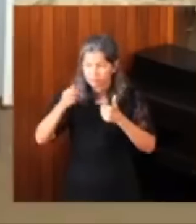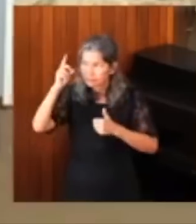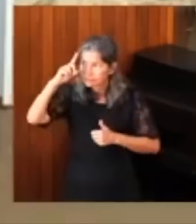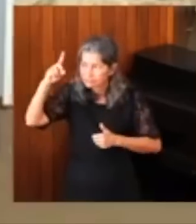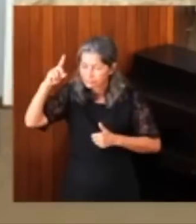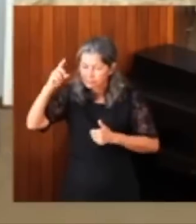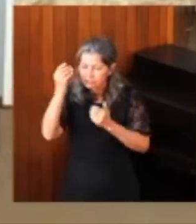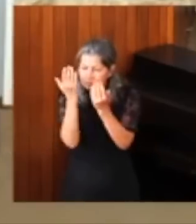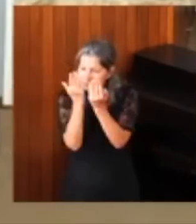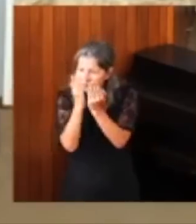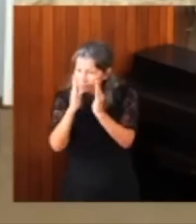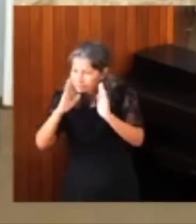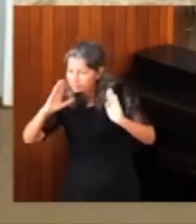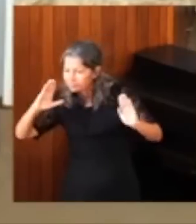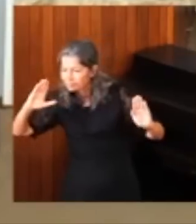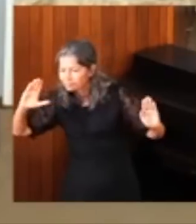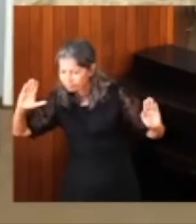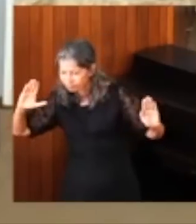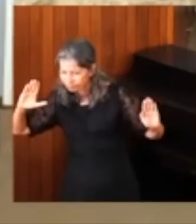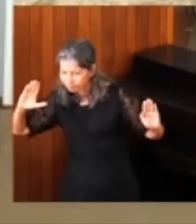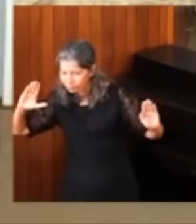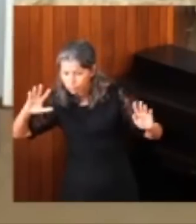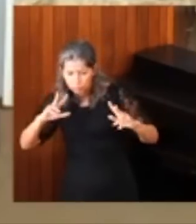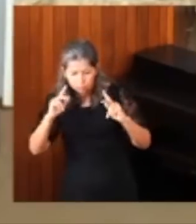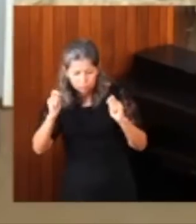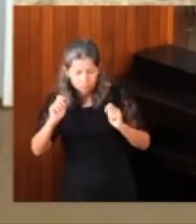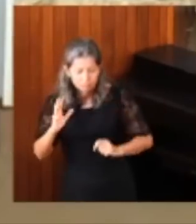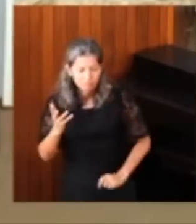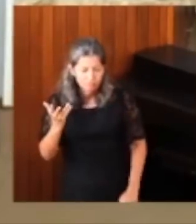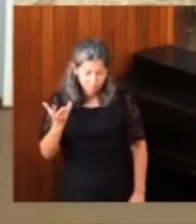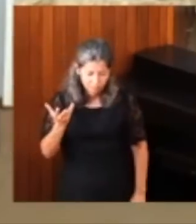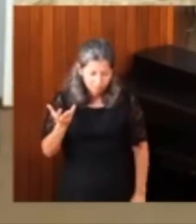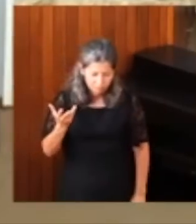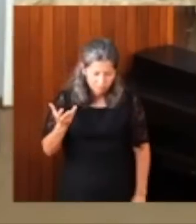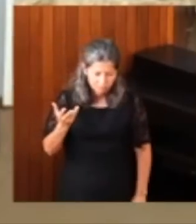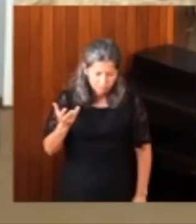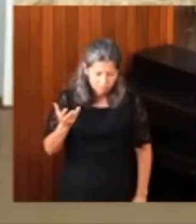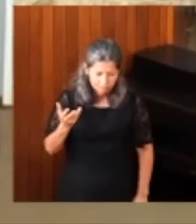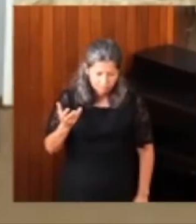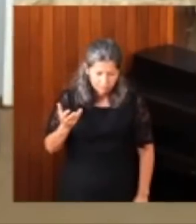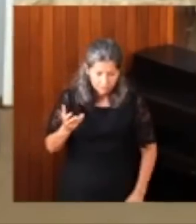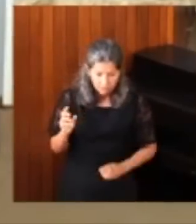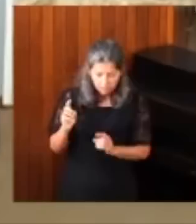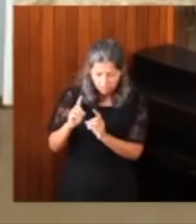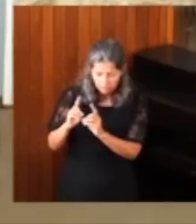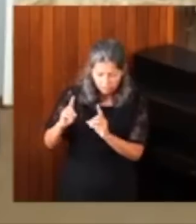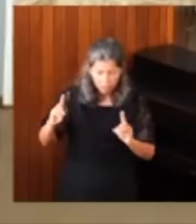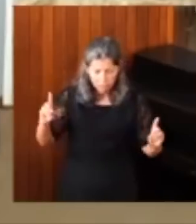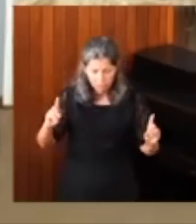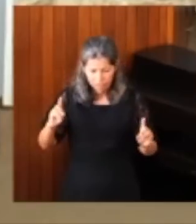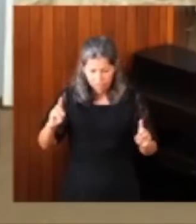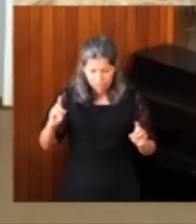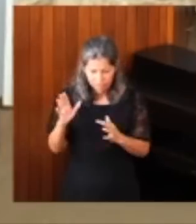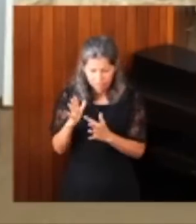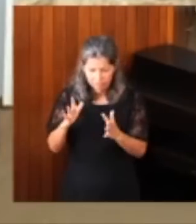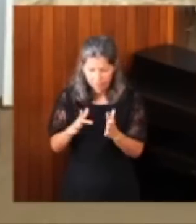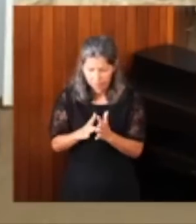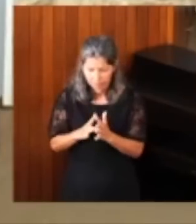mostrando os bastidores do que está acontecendo. Sem Deus nós somos nada. Com Deus tudo